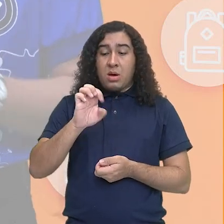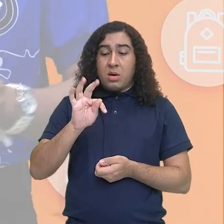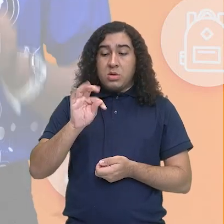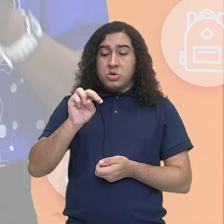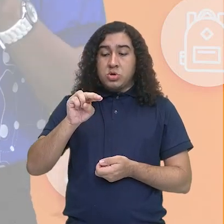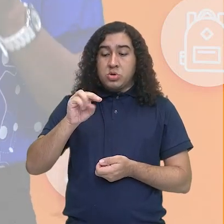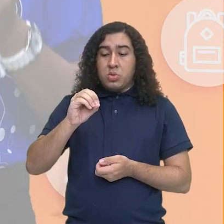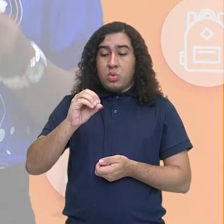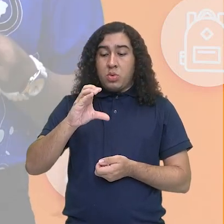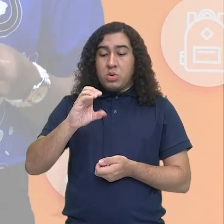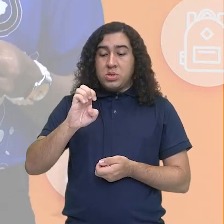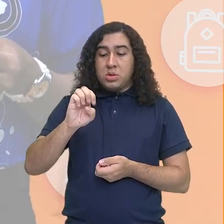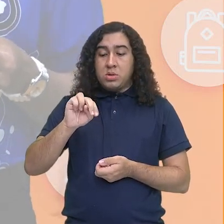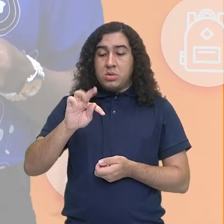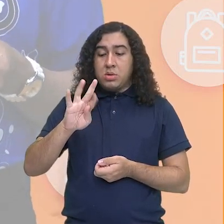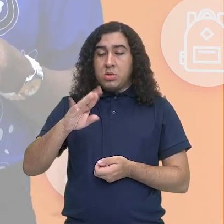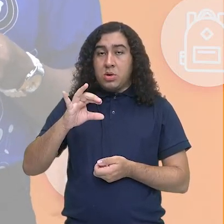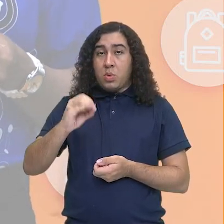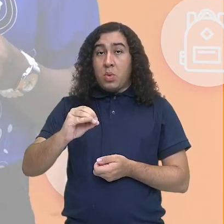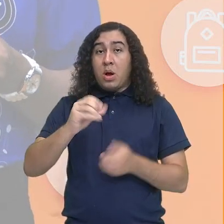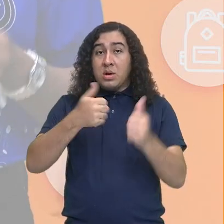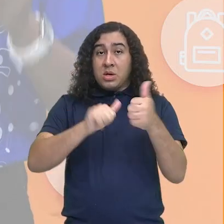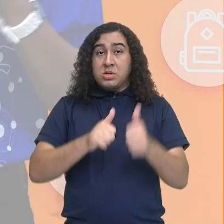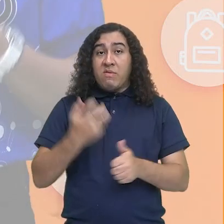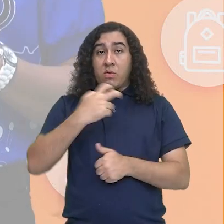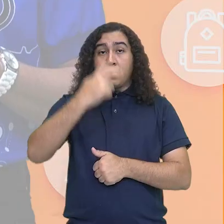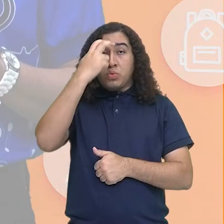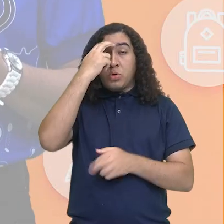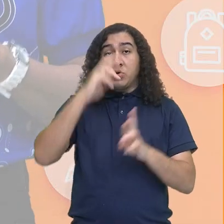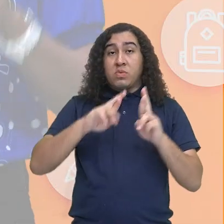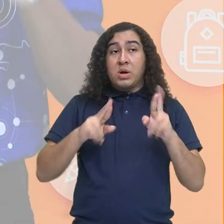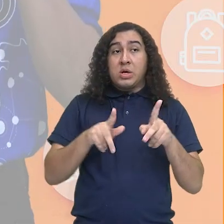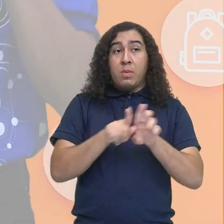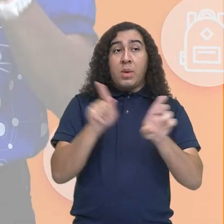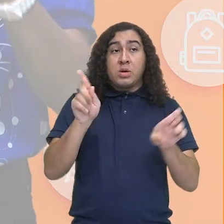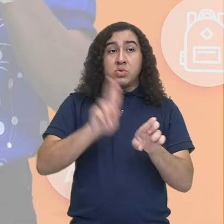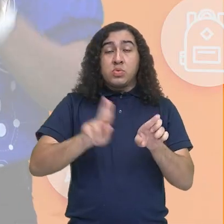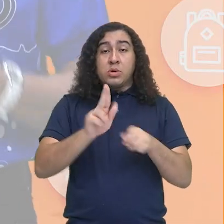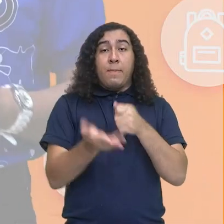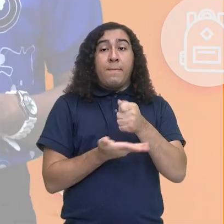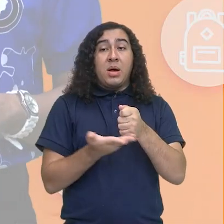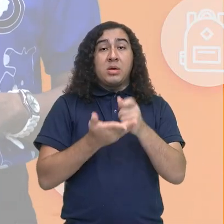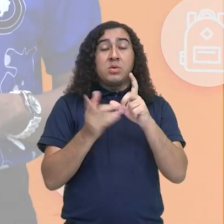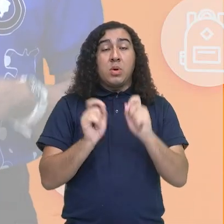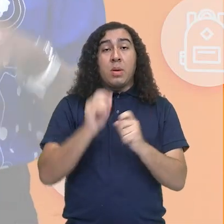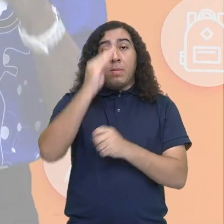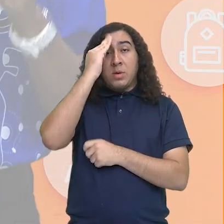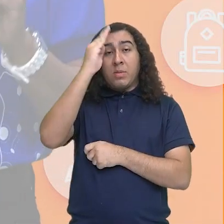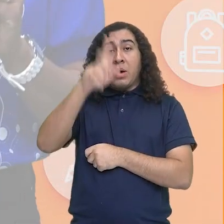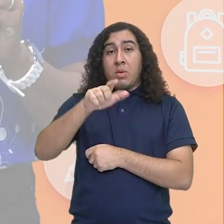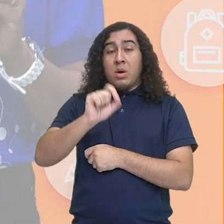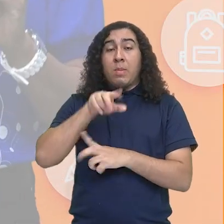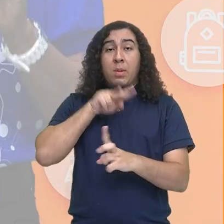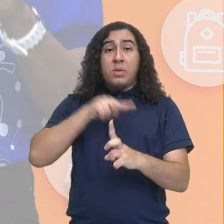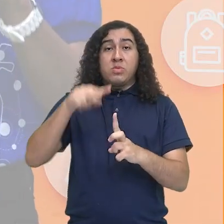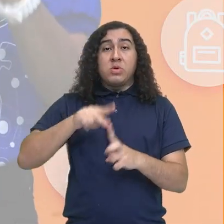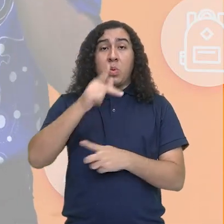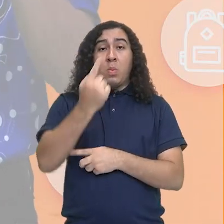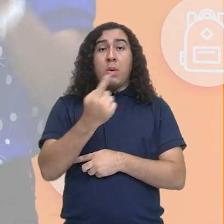ou seja, eles analisavam as culturas diferentes com base no ponto de vista de uma